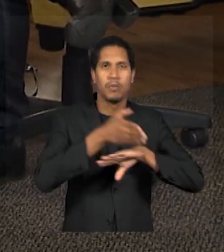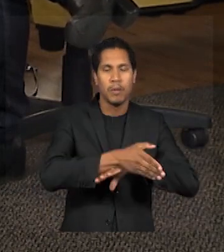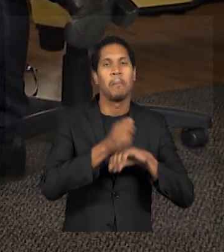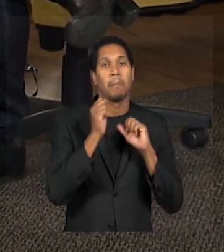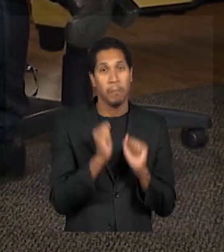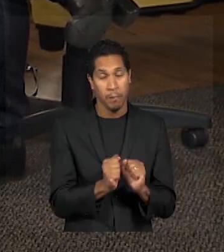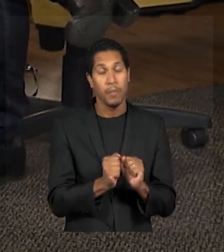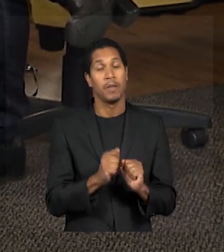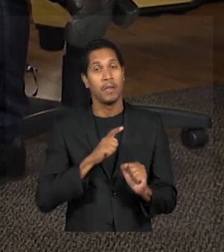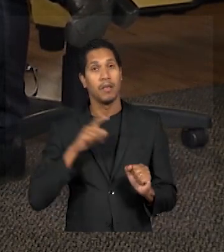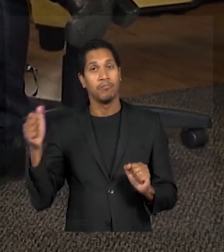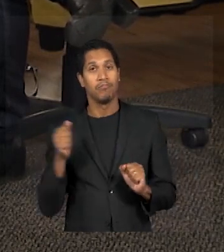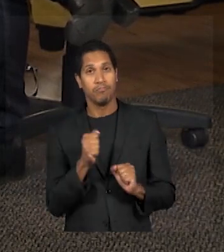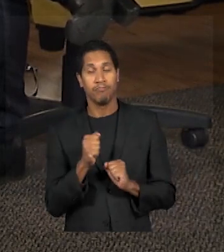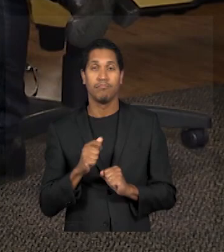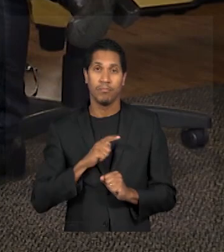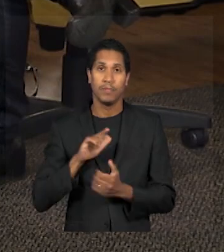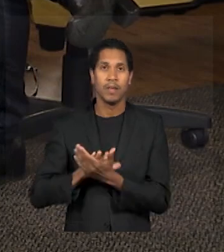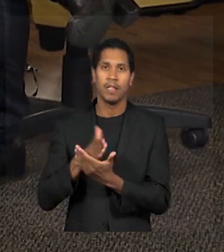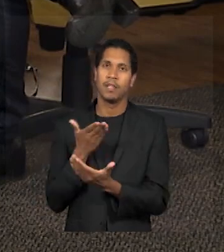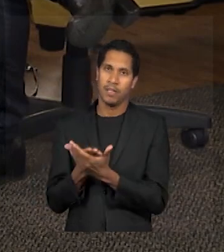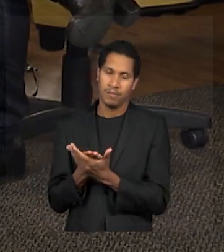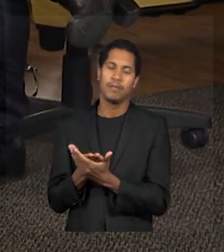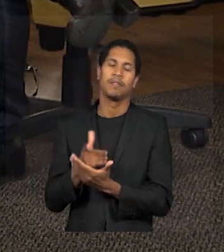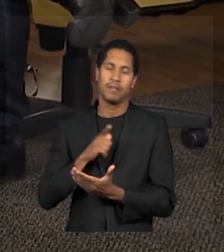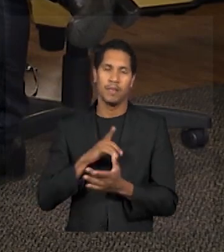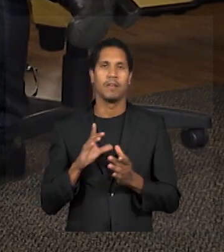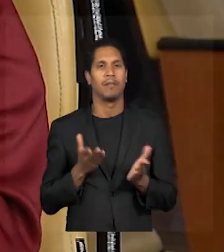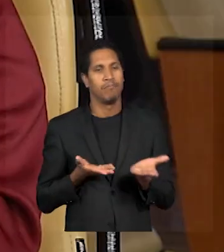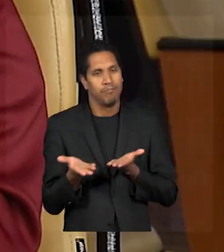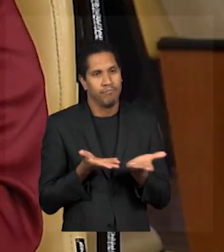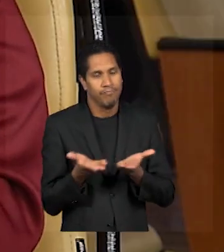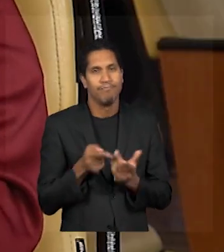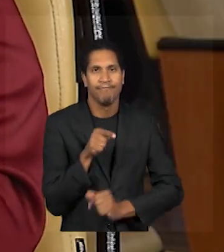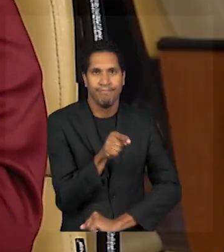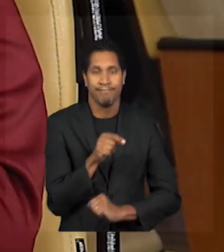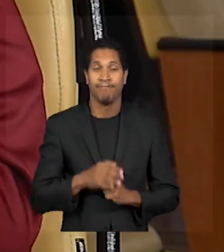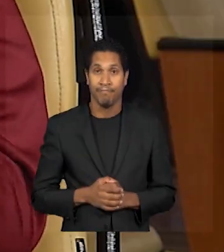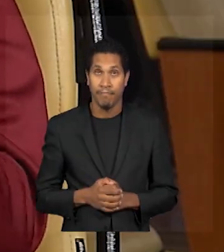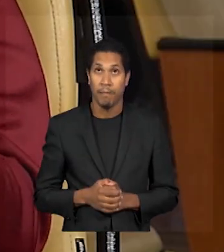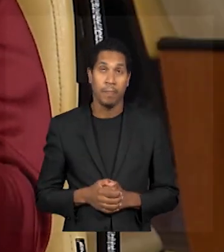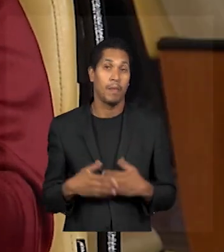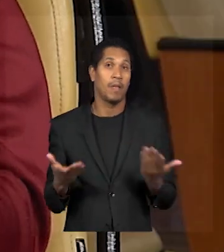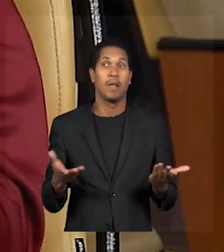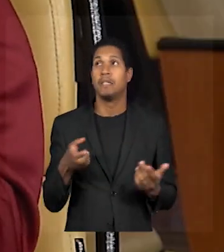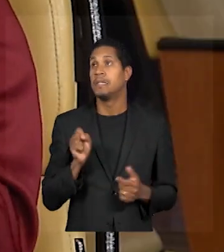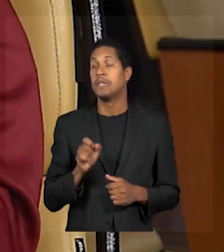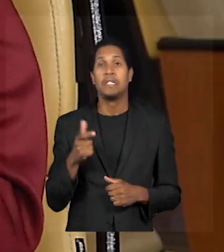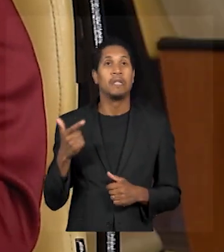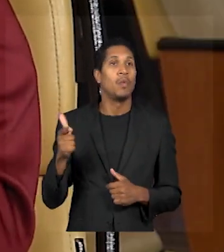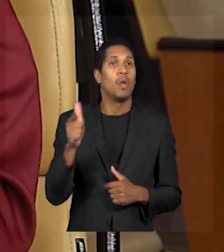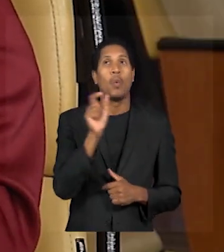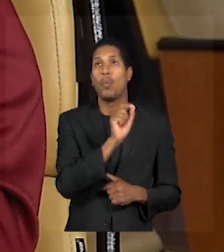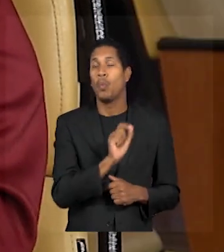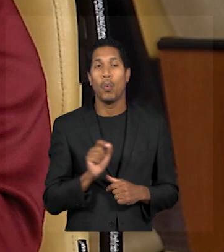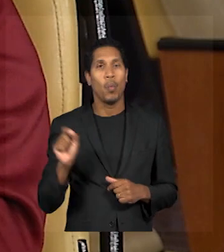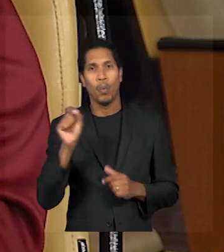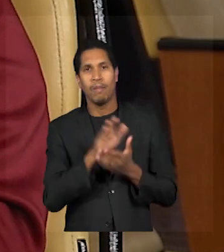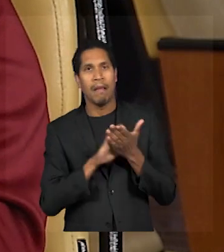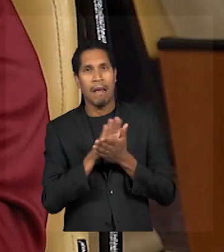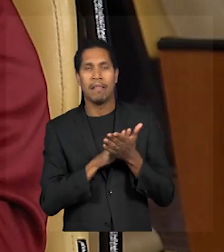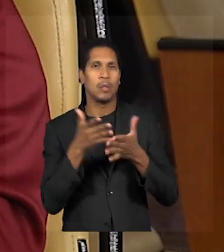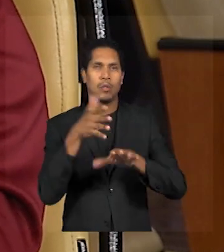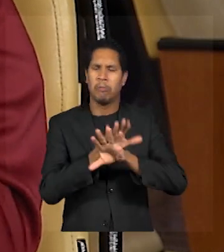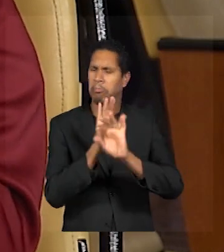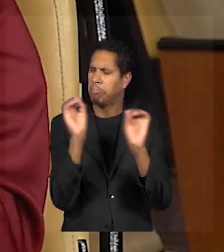escola, o aluno tem que ter o intérprete à sua disposição, mesmo que ela não tenha nenhuma ênfase na